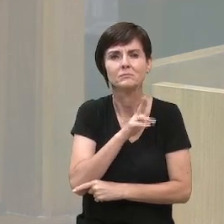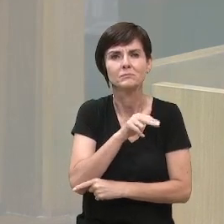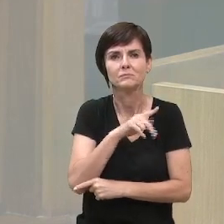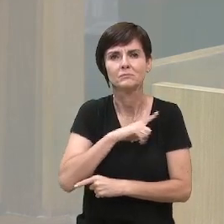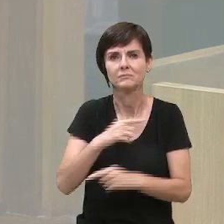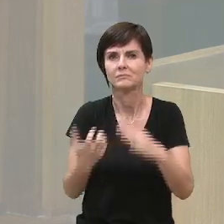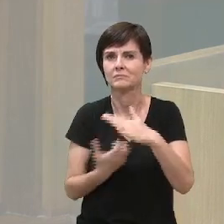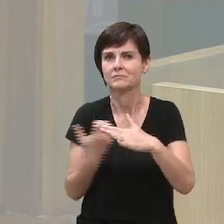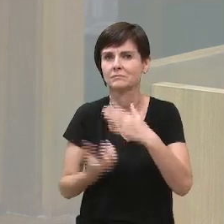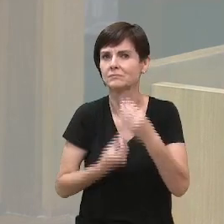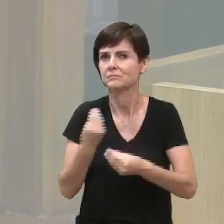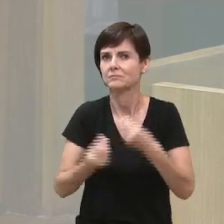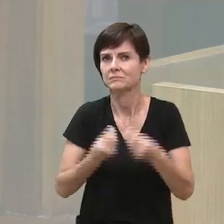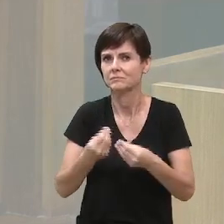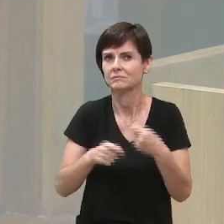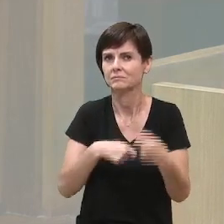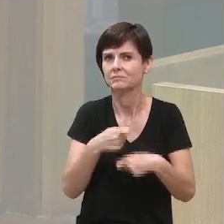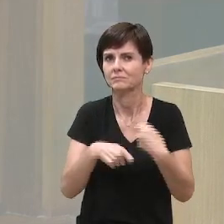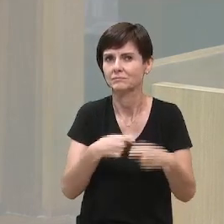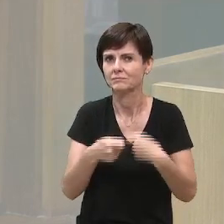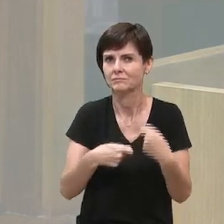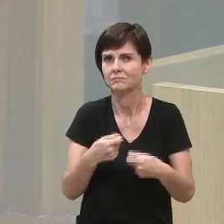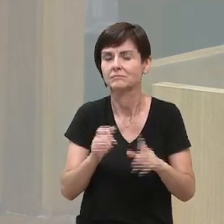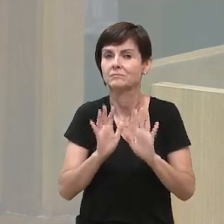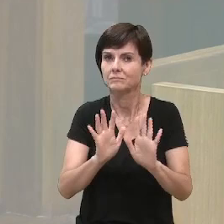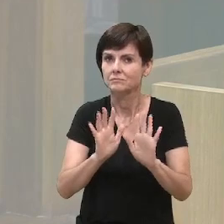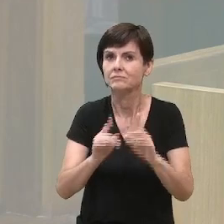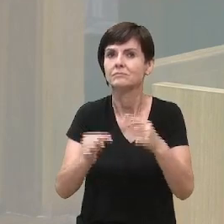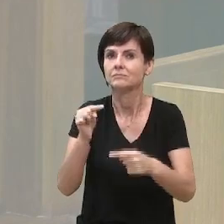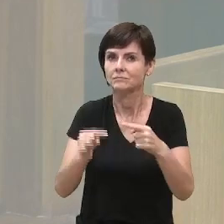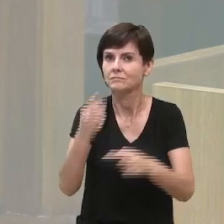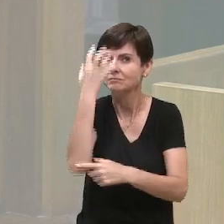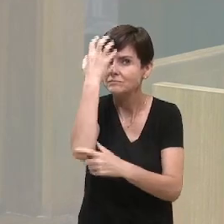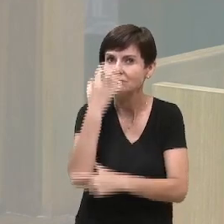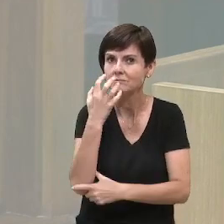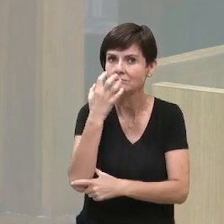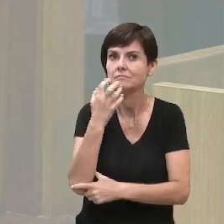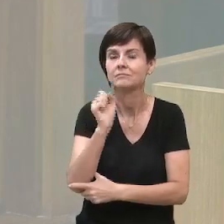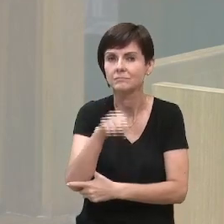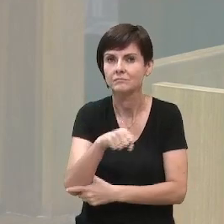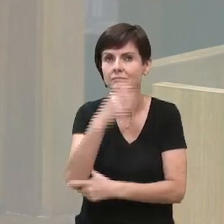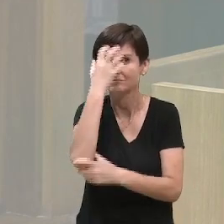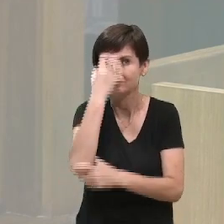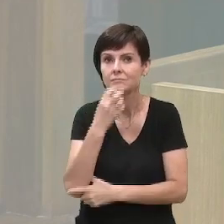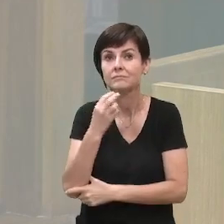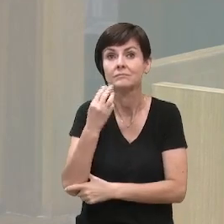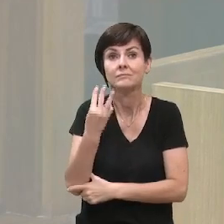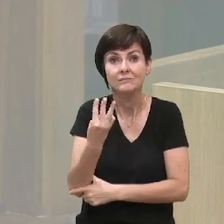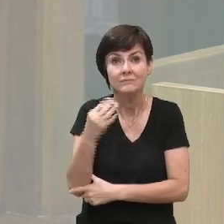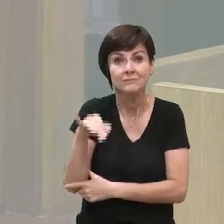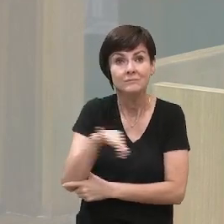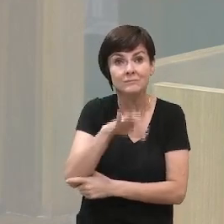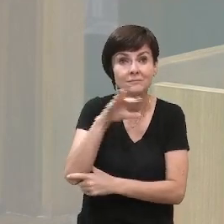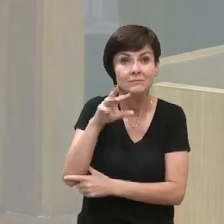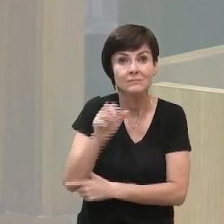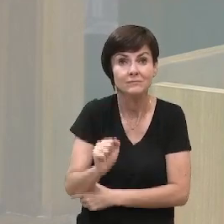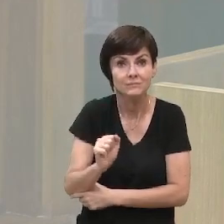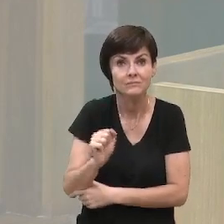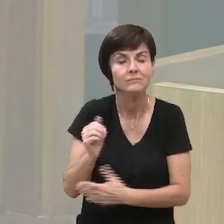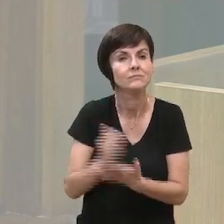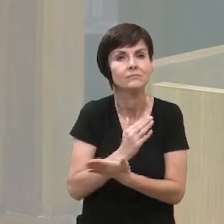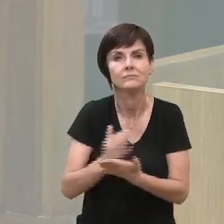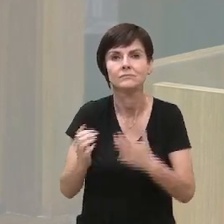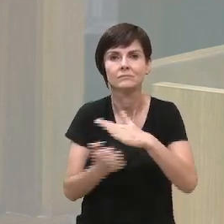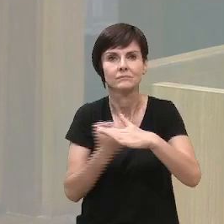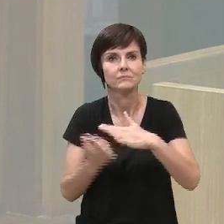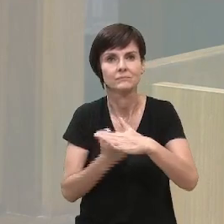funciona. Tá? Por favor, vamos discutir o tema sério? É sério. 3 milhões de reais vai inviabilizar qualquer empresa que